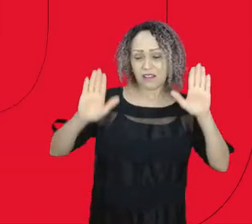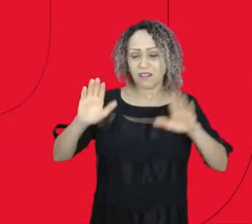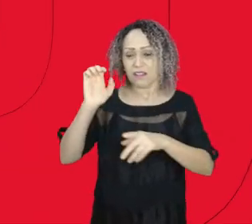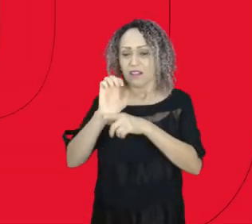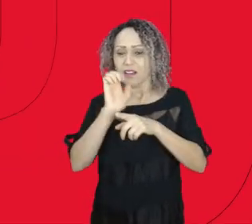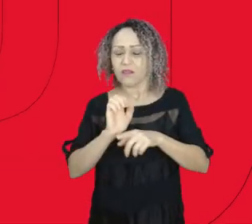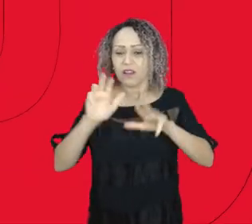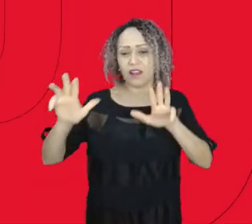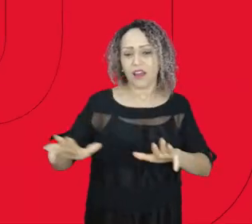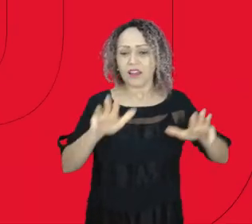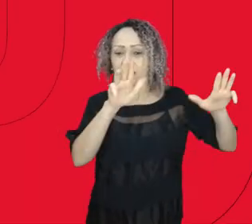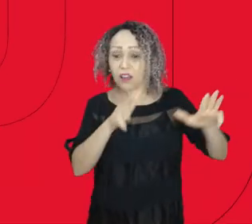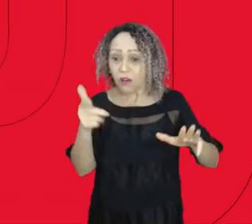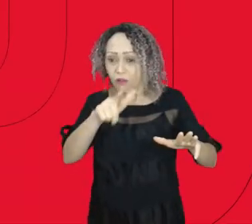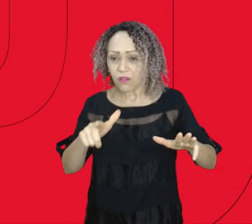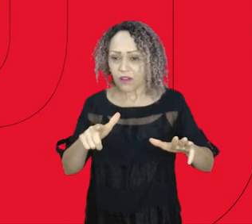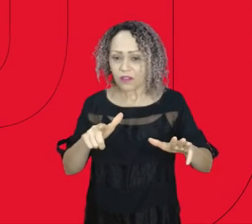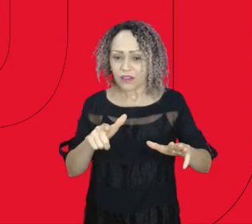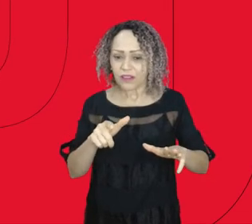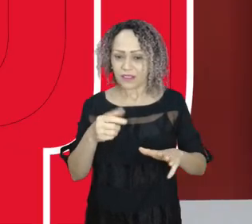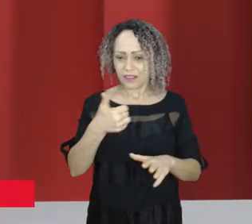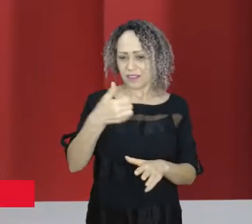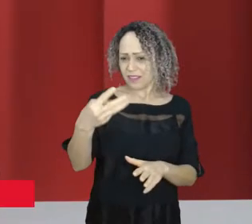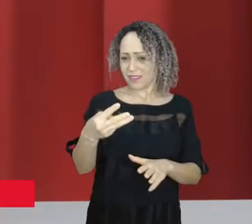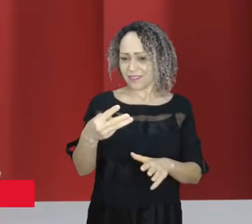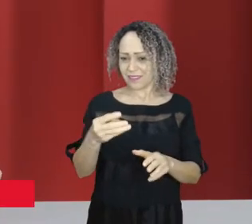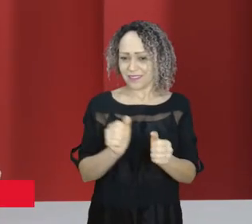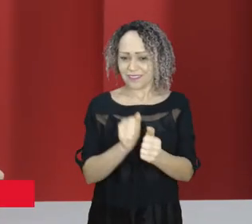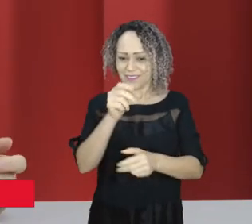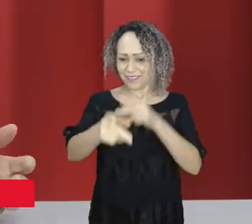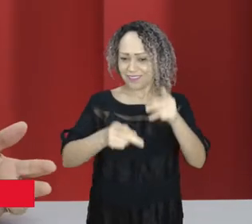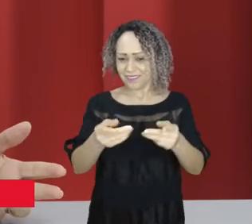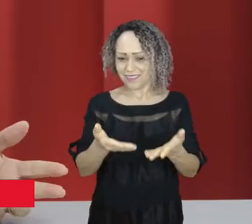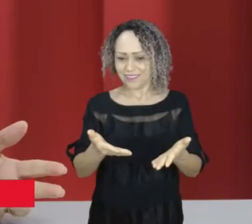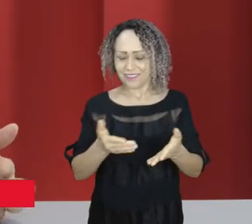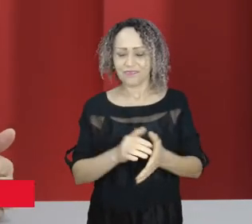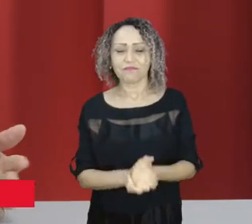novo, Lula lá de novo, é o 13, tá com porra.